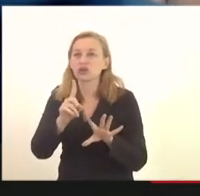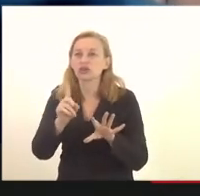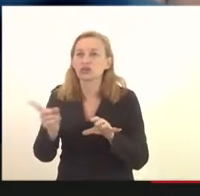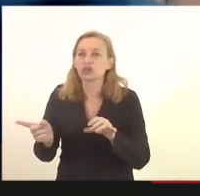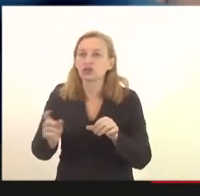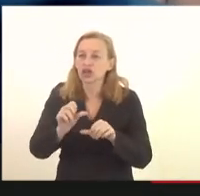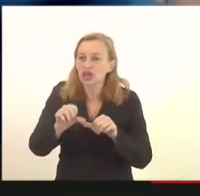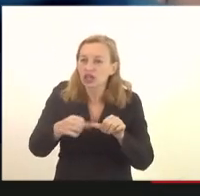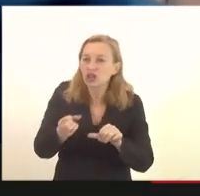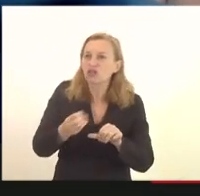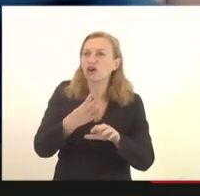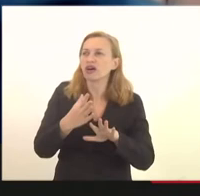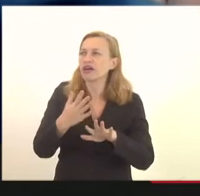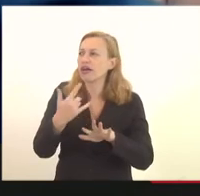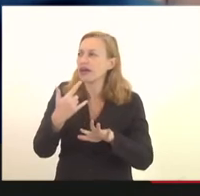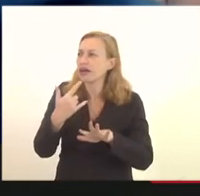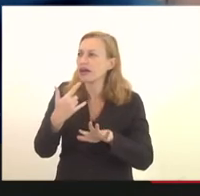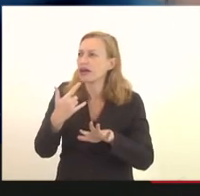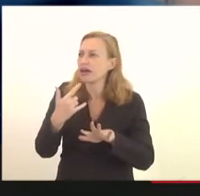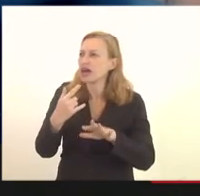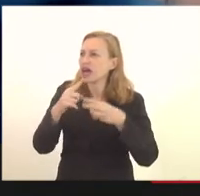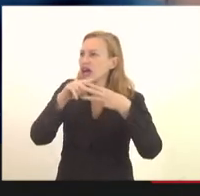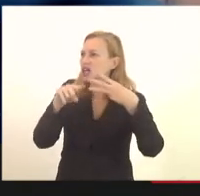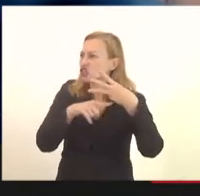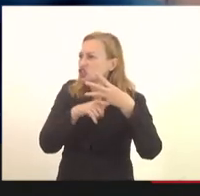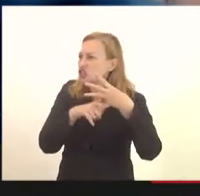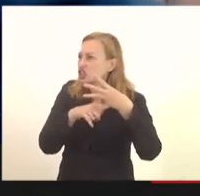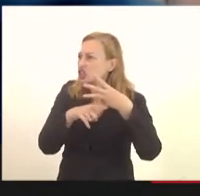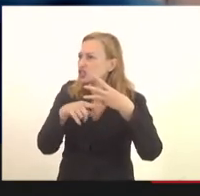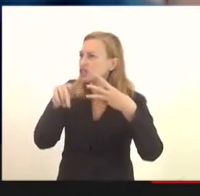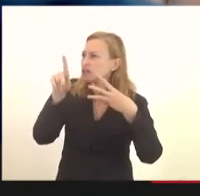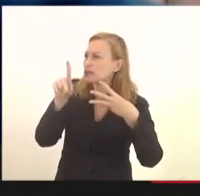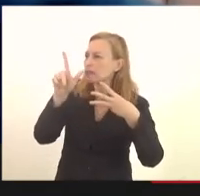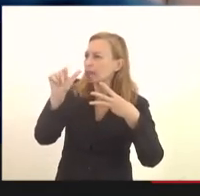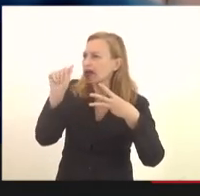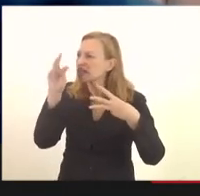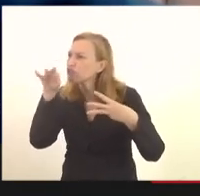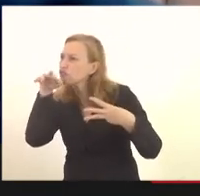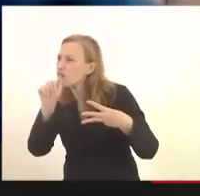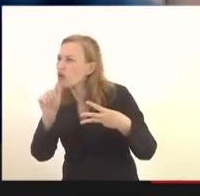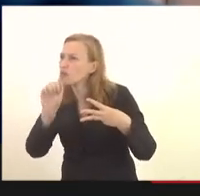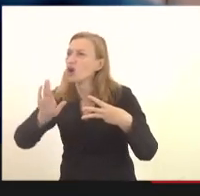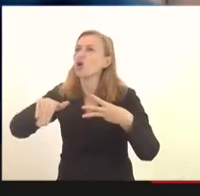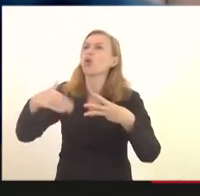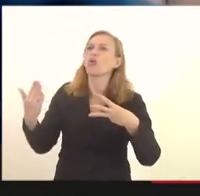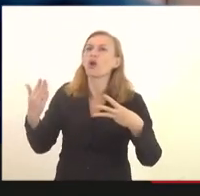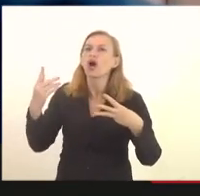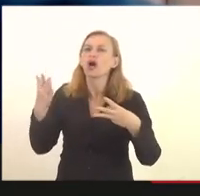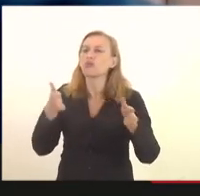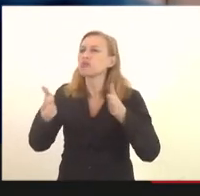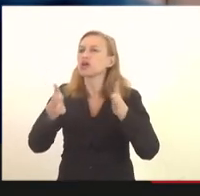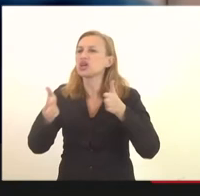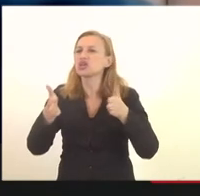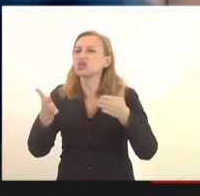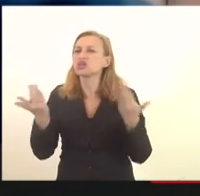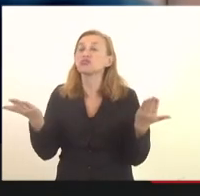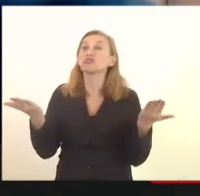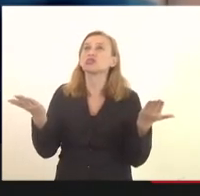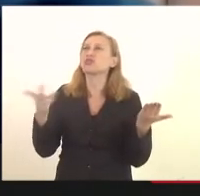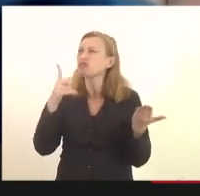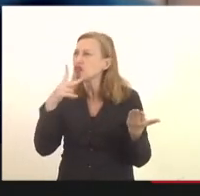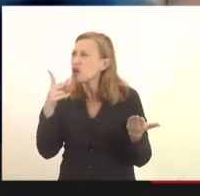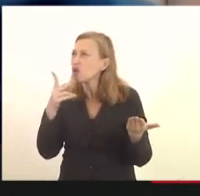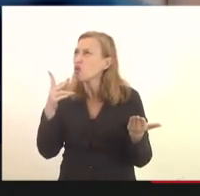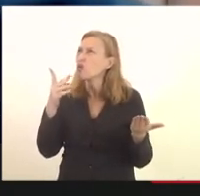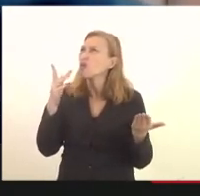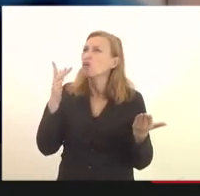né? Essas plataformas que vão ter que ser desmontadas, quer dizer, qual é a perspectiva, a Repsol parece que falou nisso, não